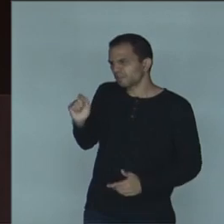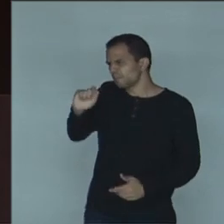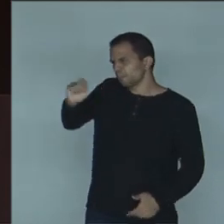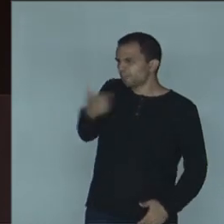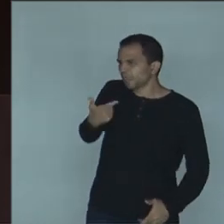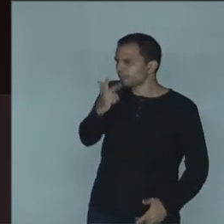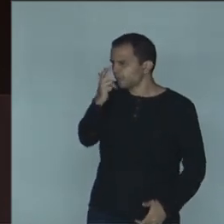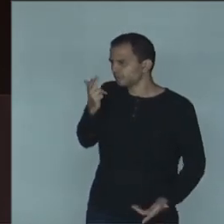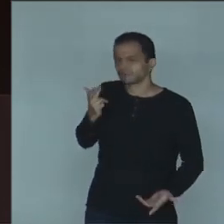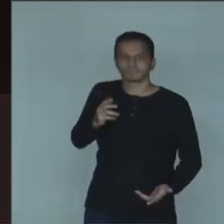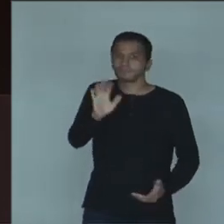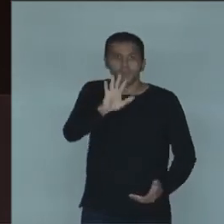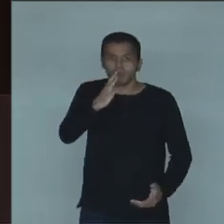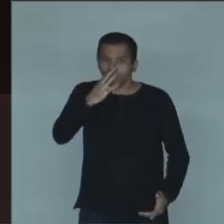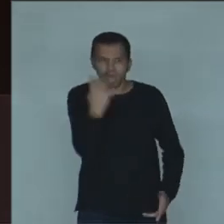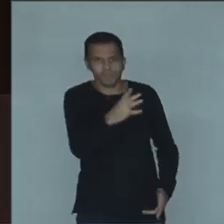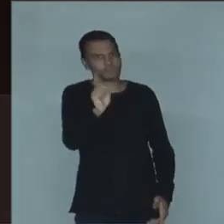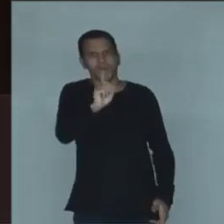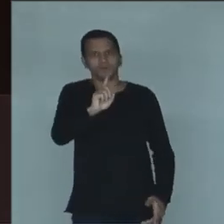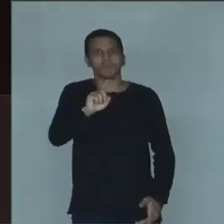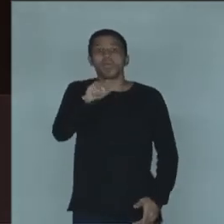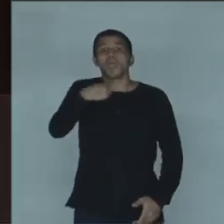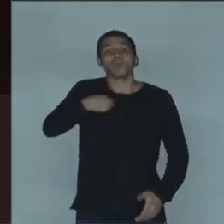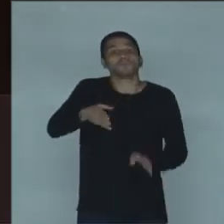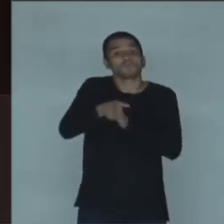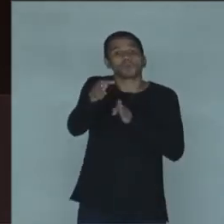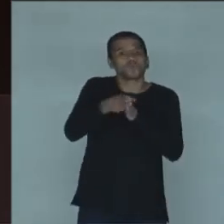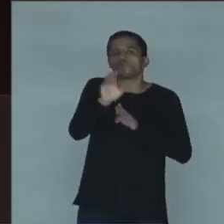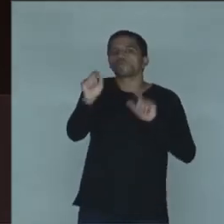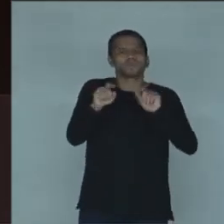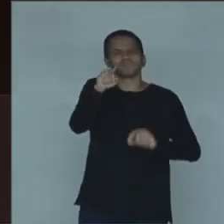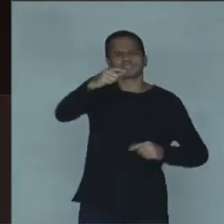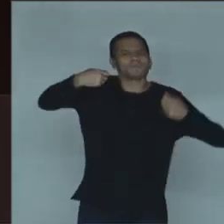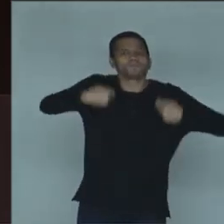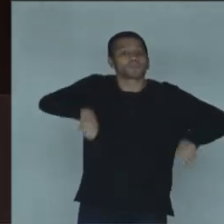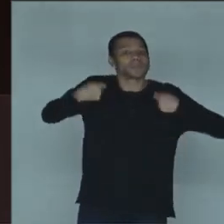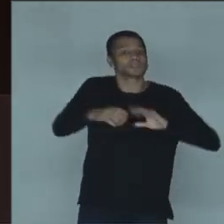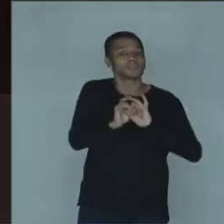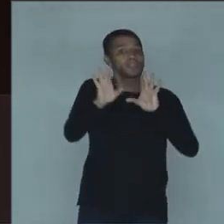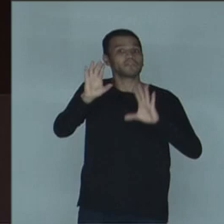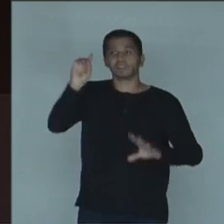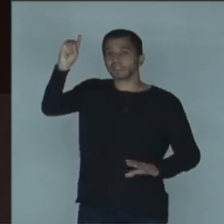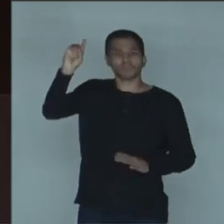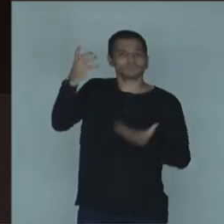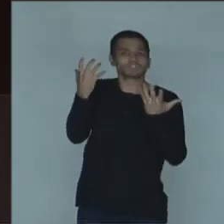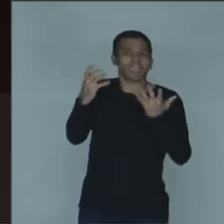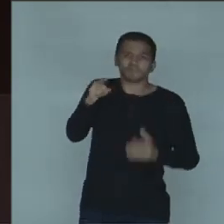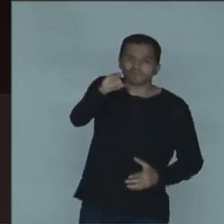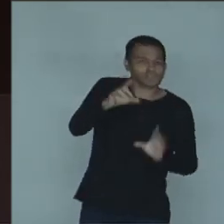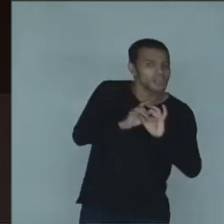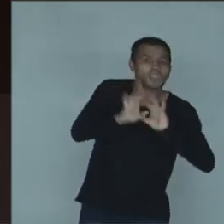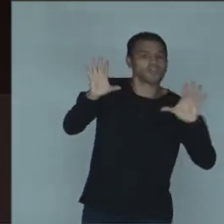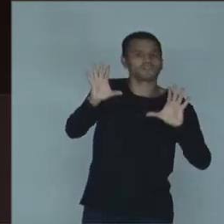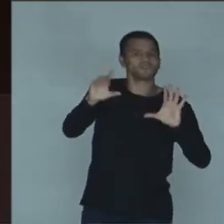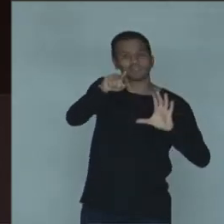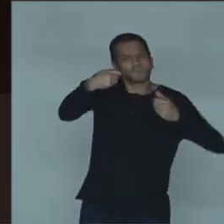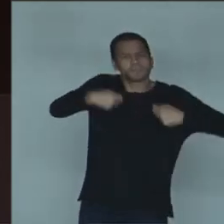vendendo não estou dizendo para você que você tem que ser livre estou dizendo para você que Deus tem um plano de liberdade para você